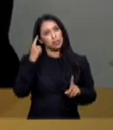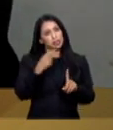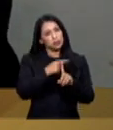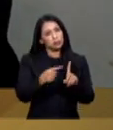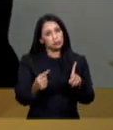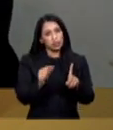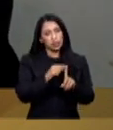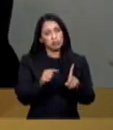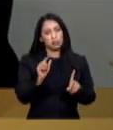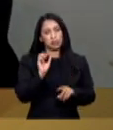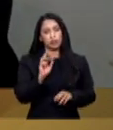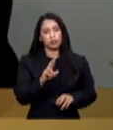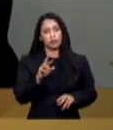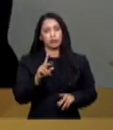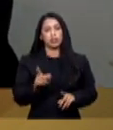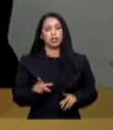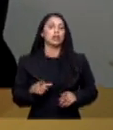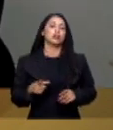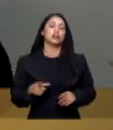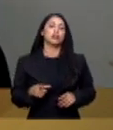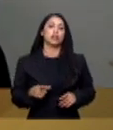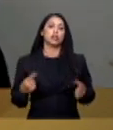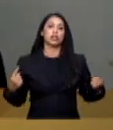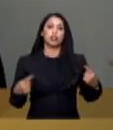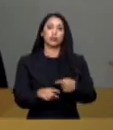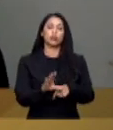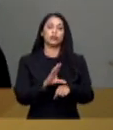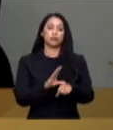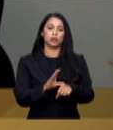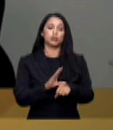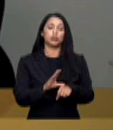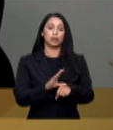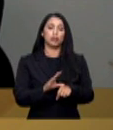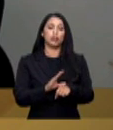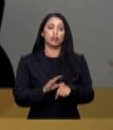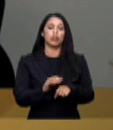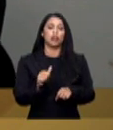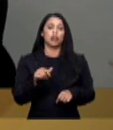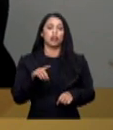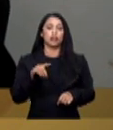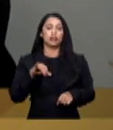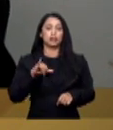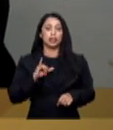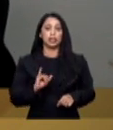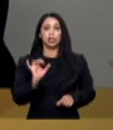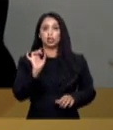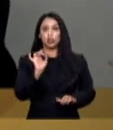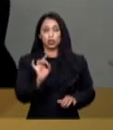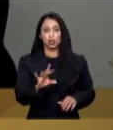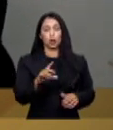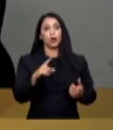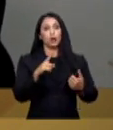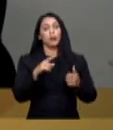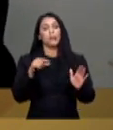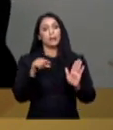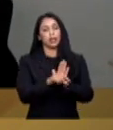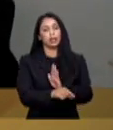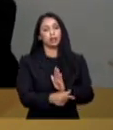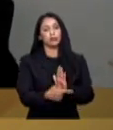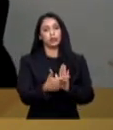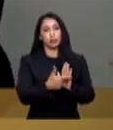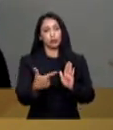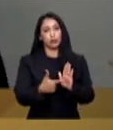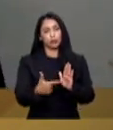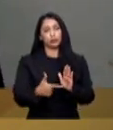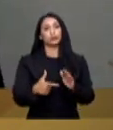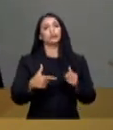estou declarando a inconstitucionalidade, votando no sentido de declaração de inconstitucionalidade, apenas dos parágrafos 2º do artigo 7º e parágrafo